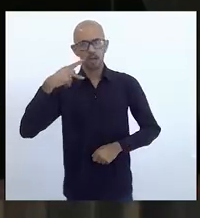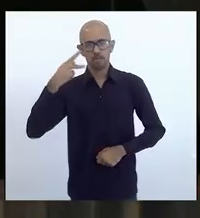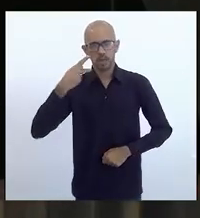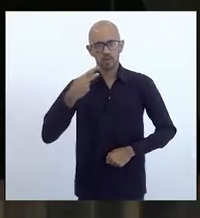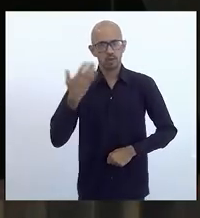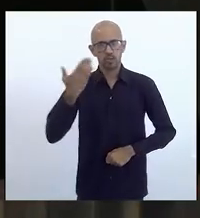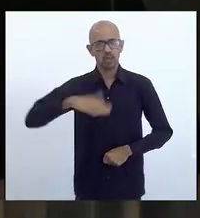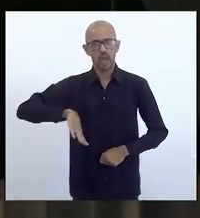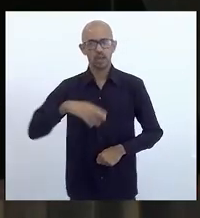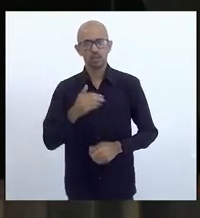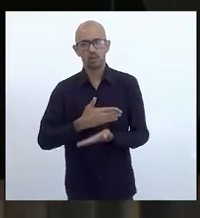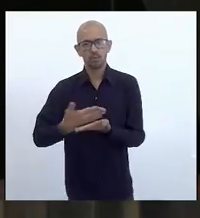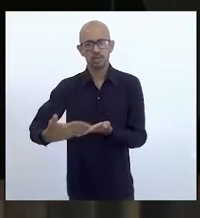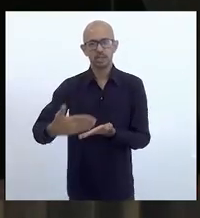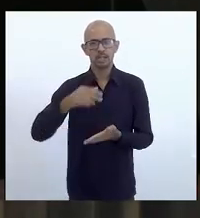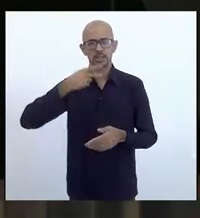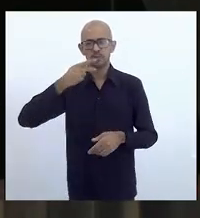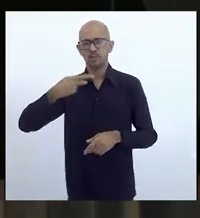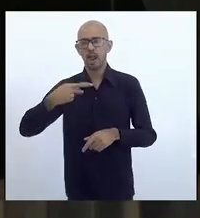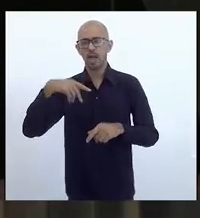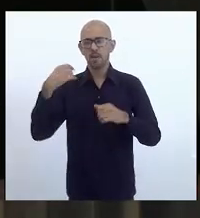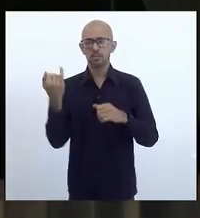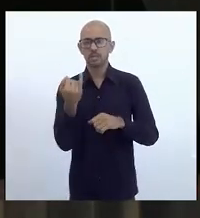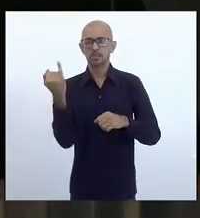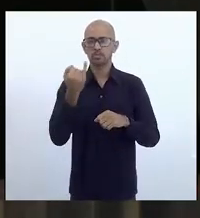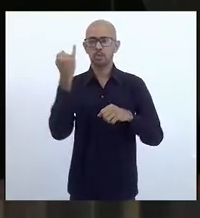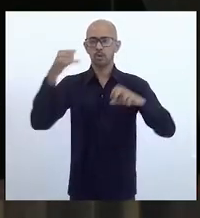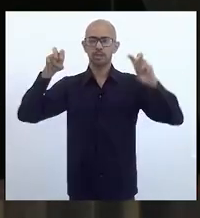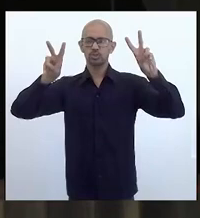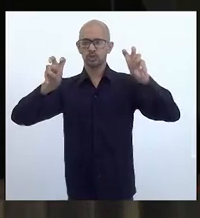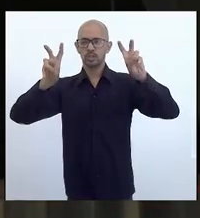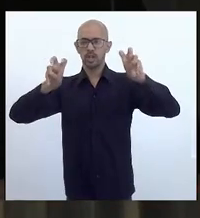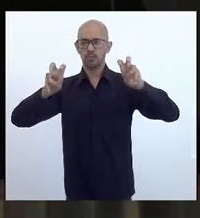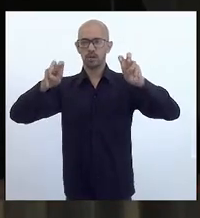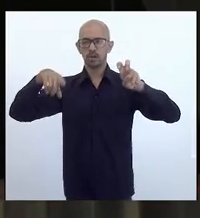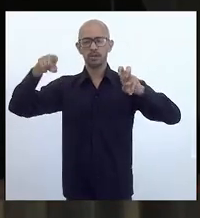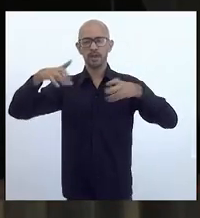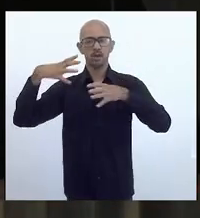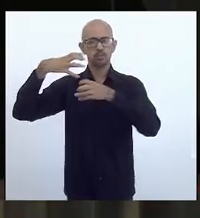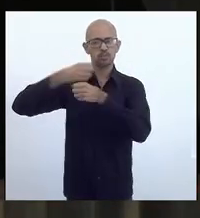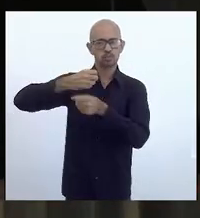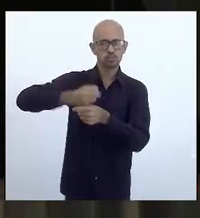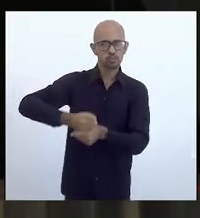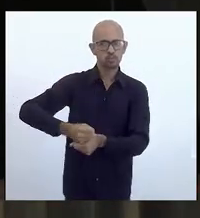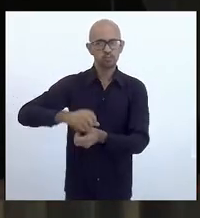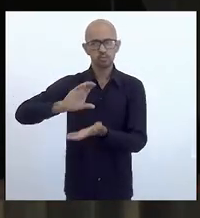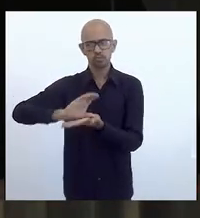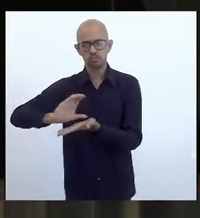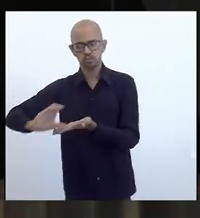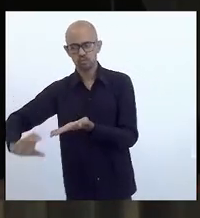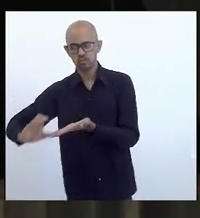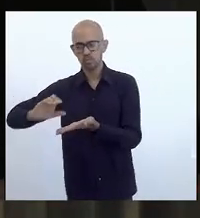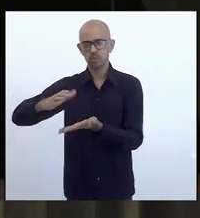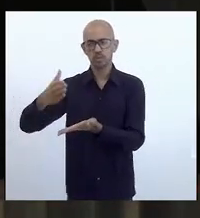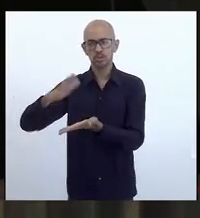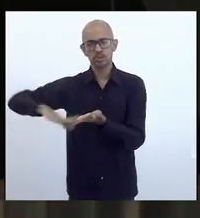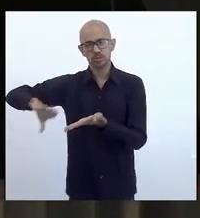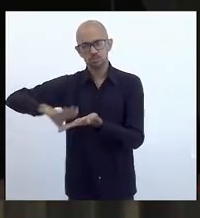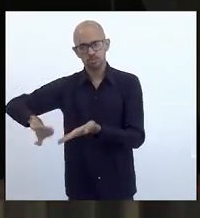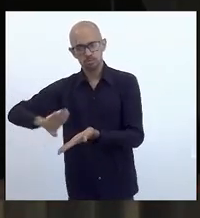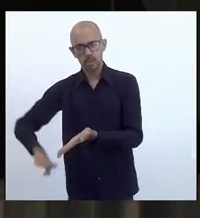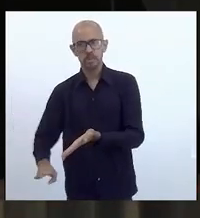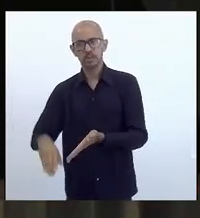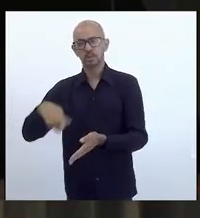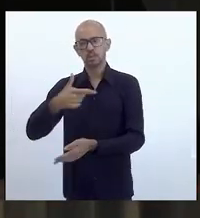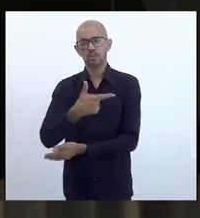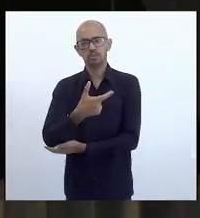fala que vai discutir um importante tema, que é a estimativa de receita e despesa para o exercício